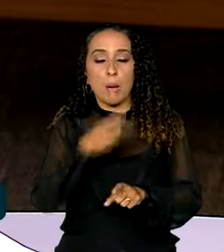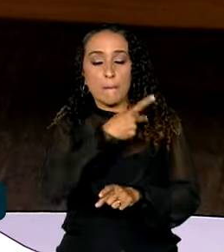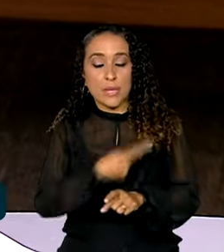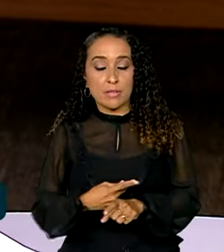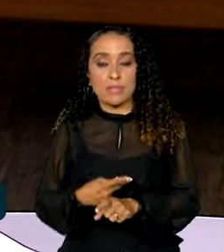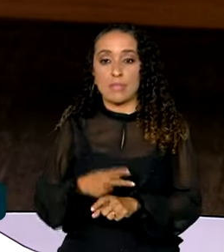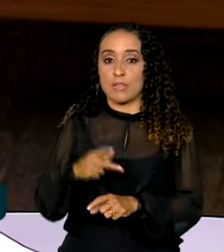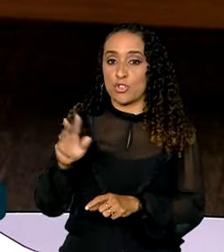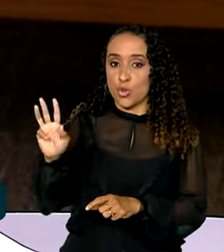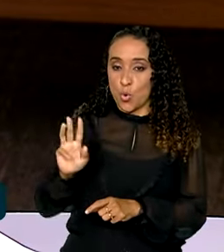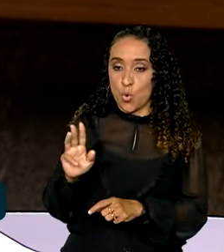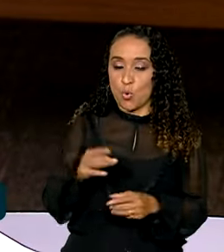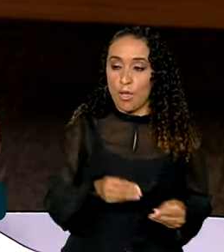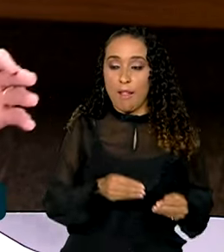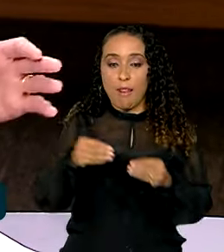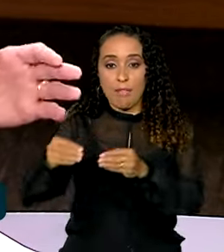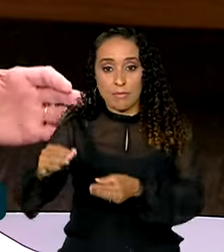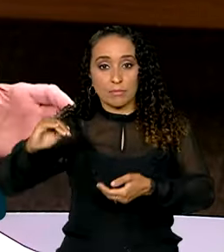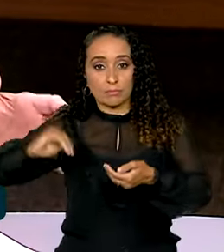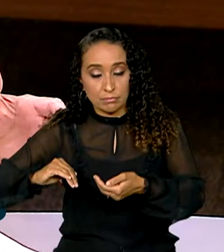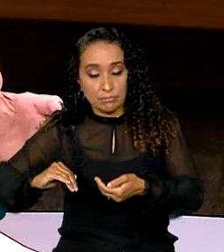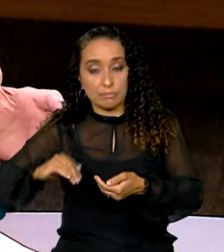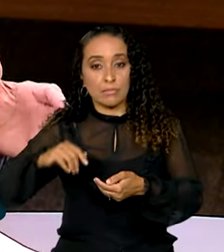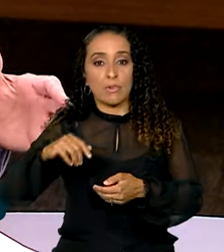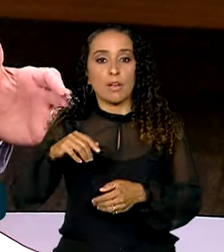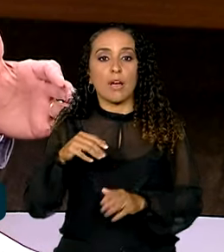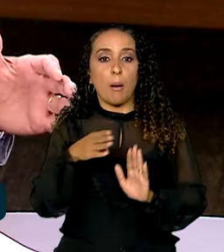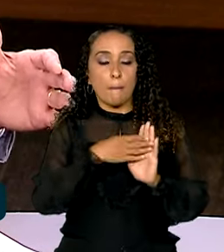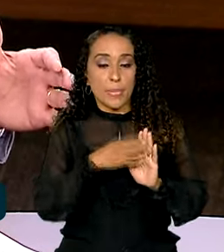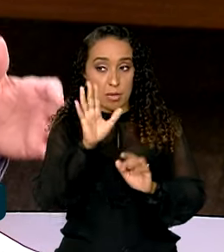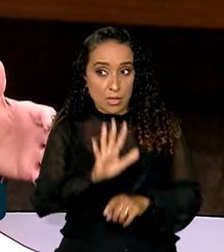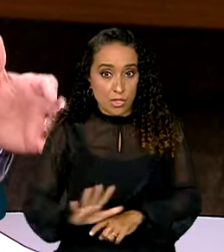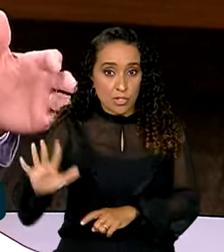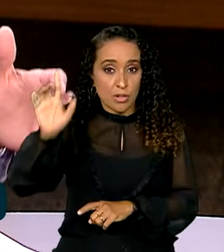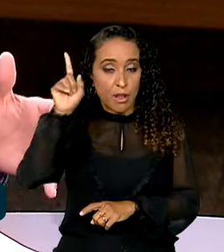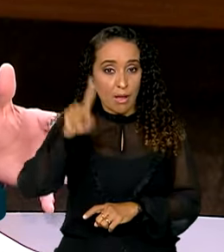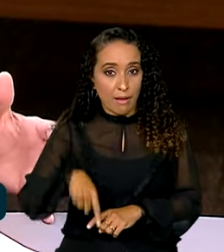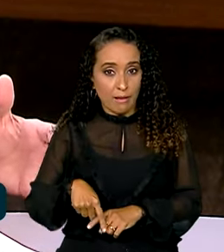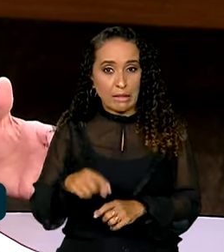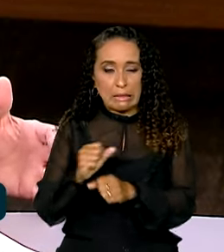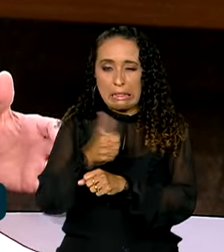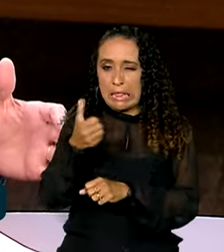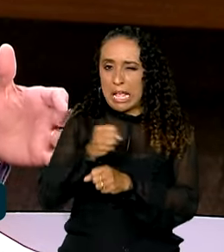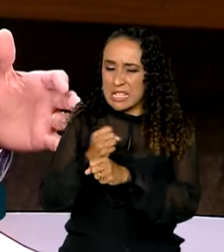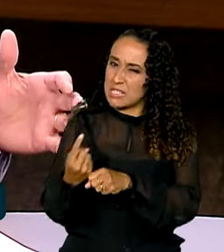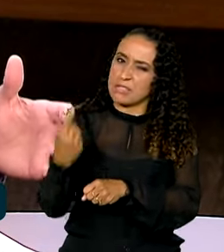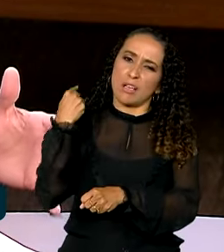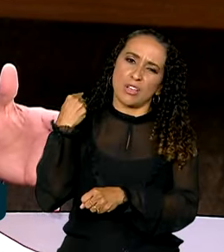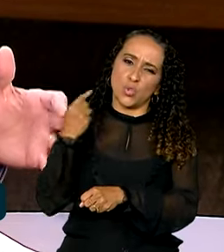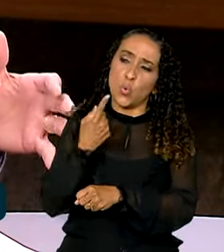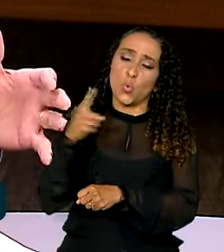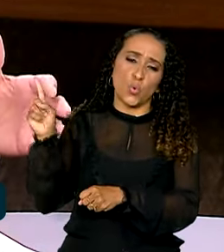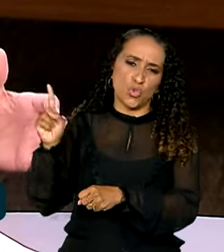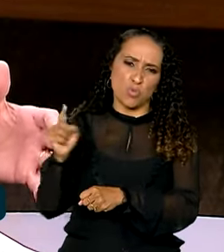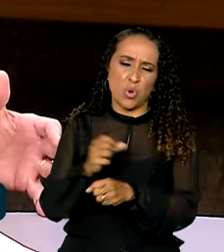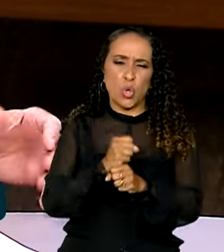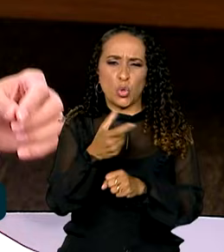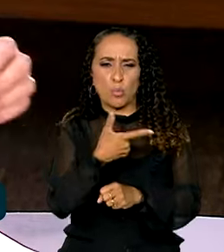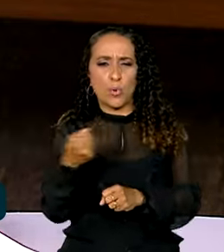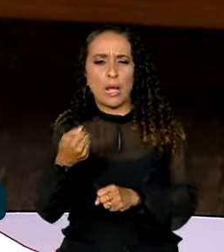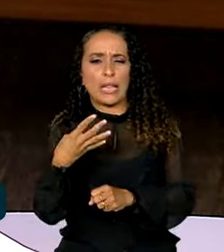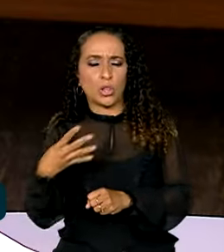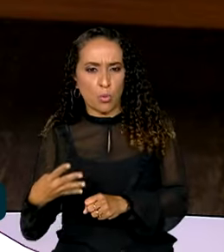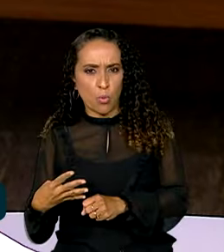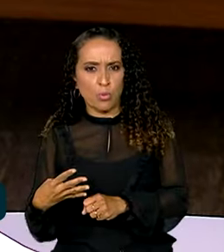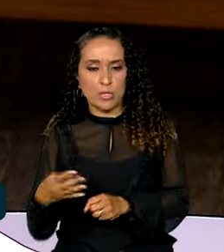República encaminhe ao Congresso Nacional. Lembrando que o Plano Nacional ele é decenal, tem 10 anos, o último plano foi 2014,